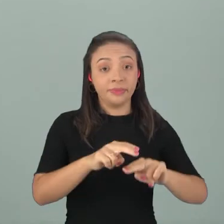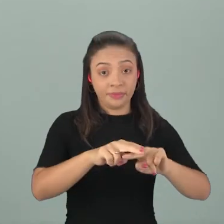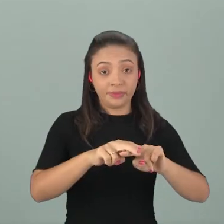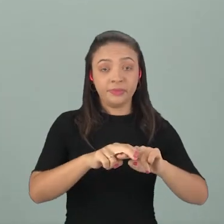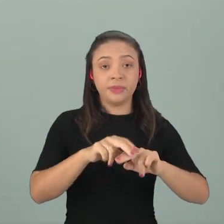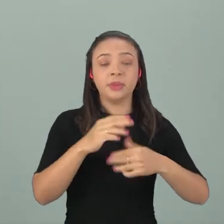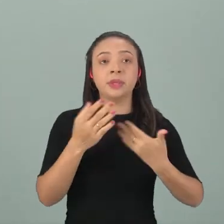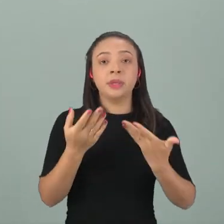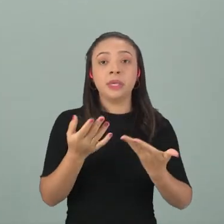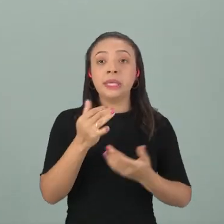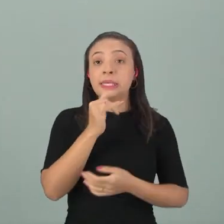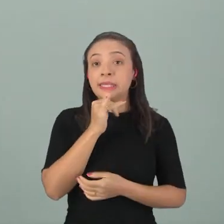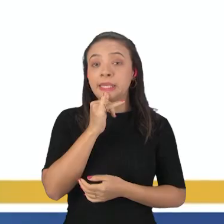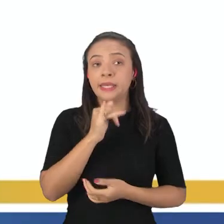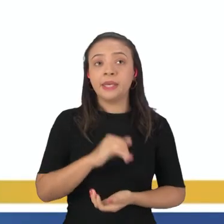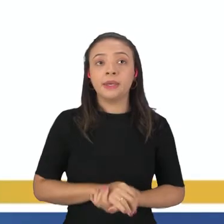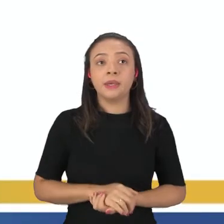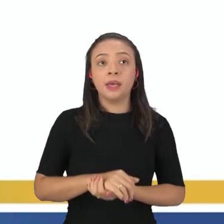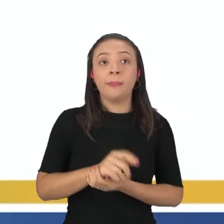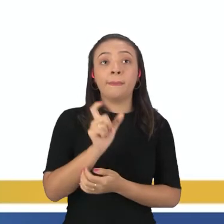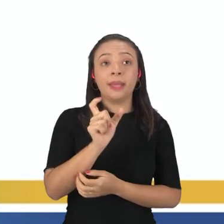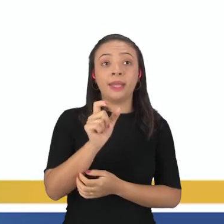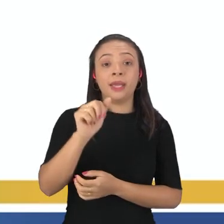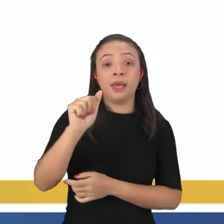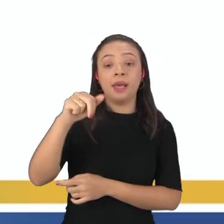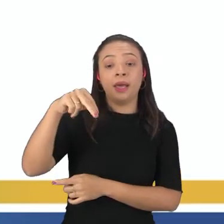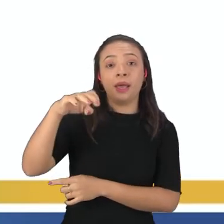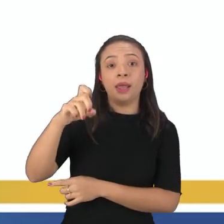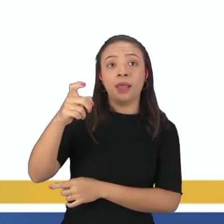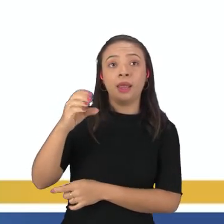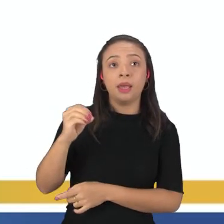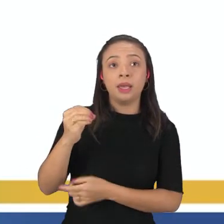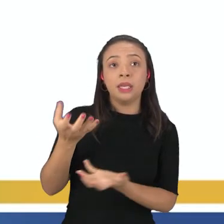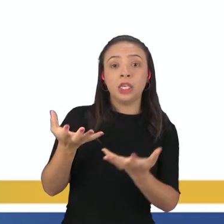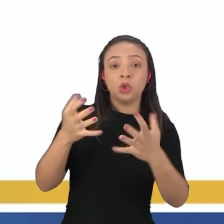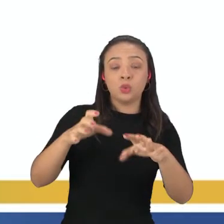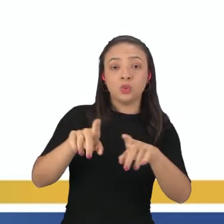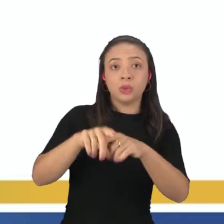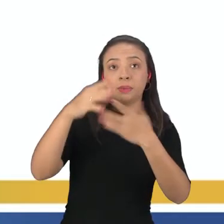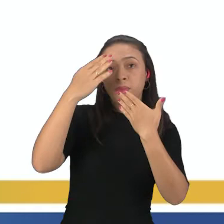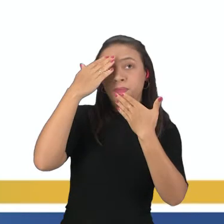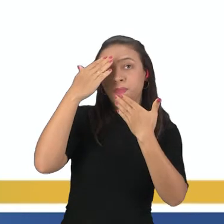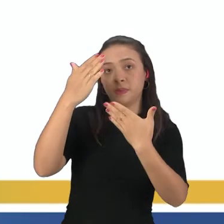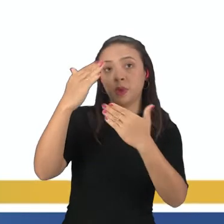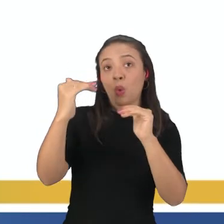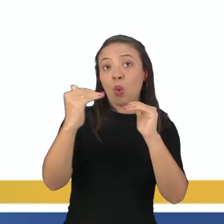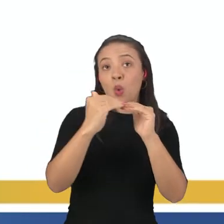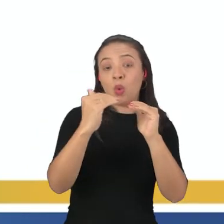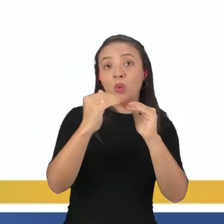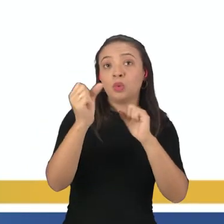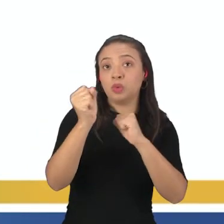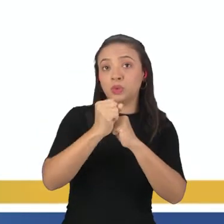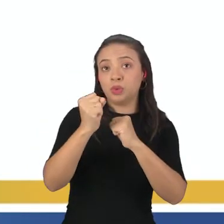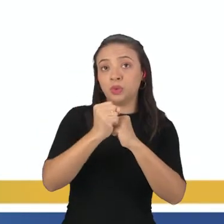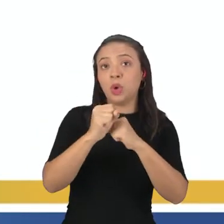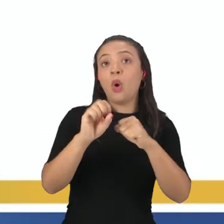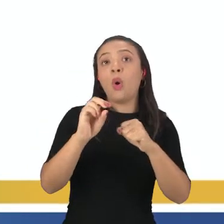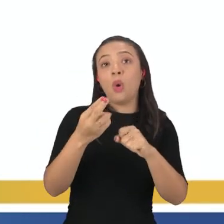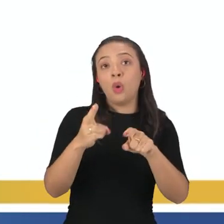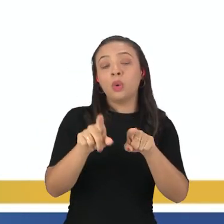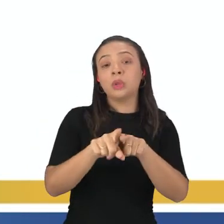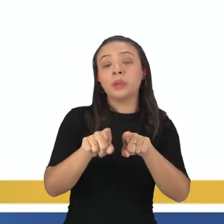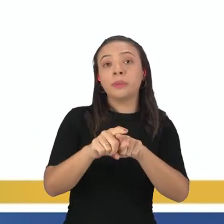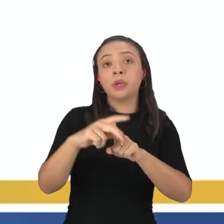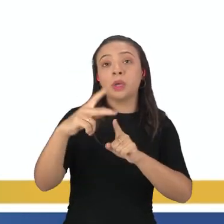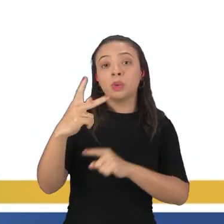exemplo, as palavras anexo, incluso e obrigado concordam com substantivo ou